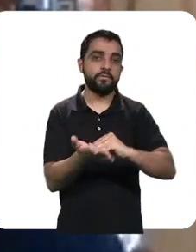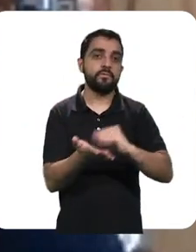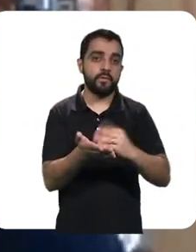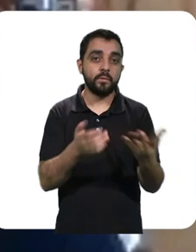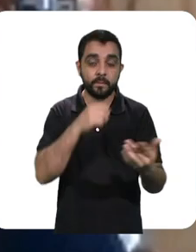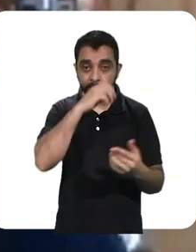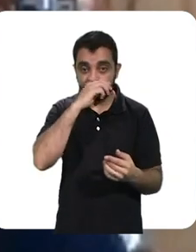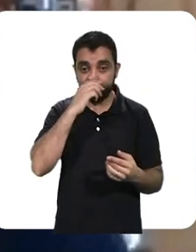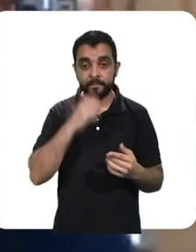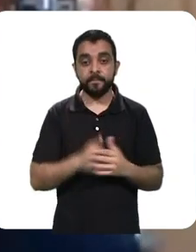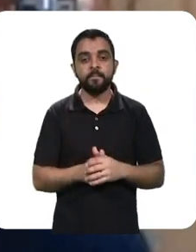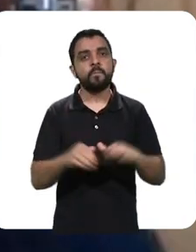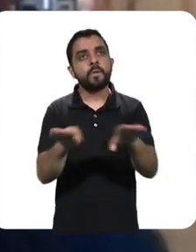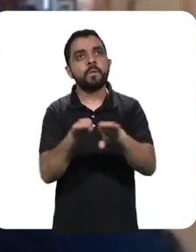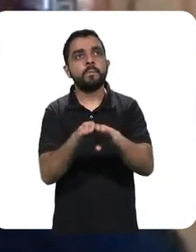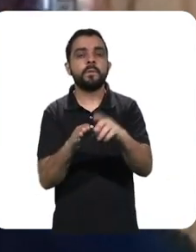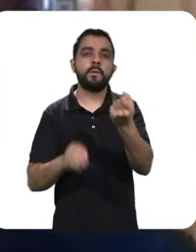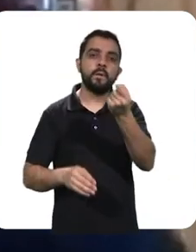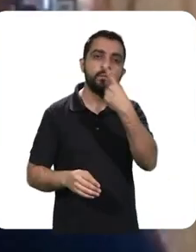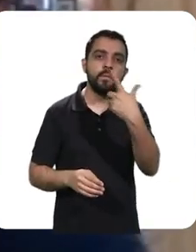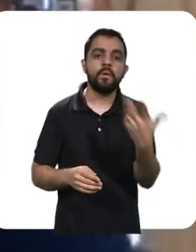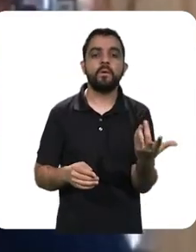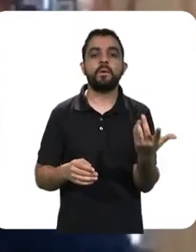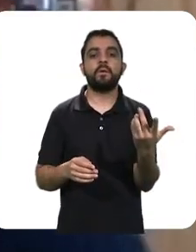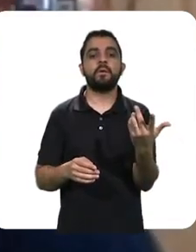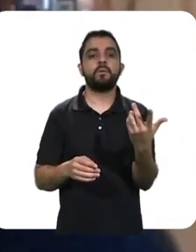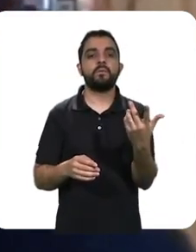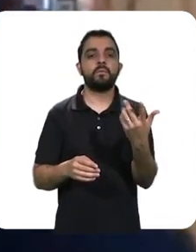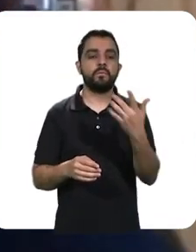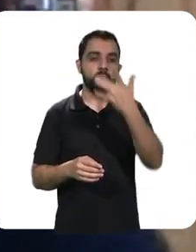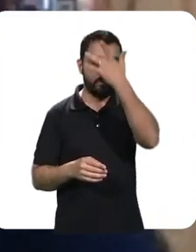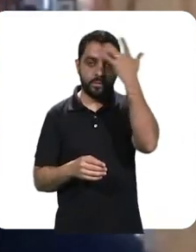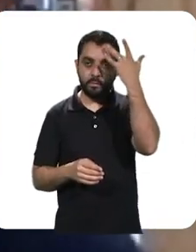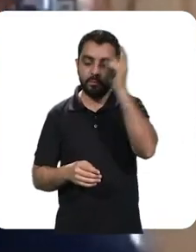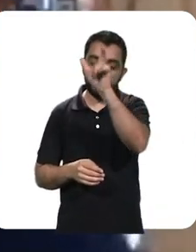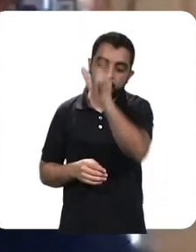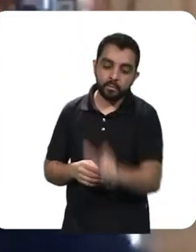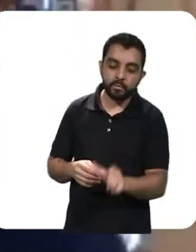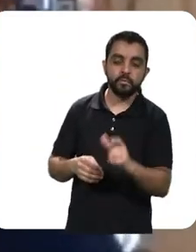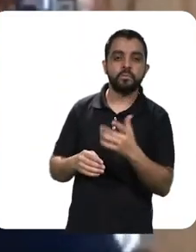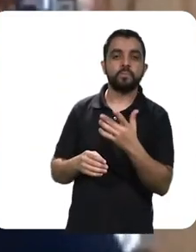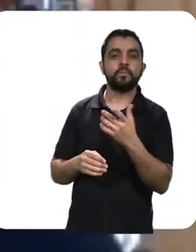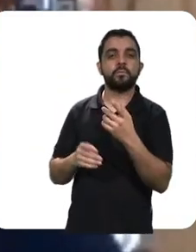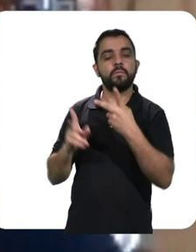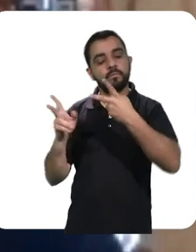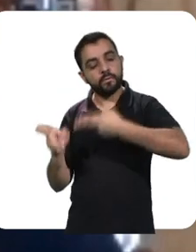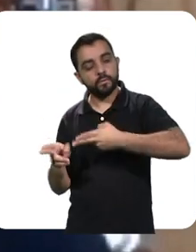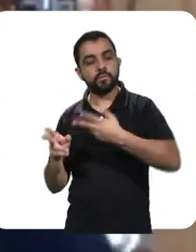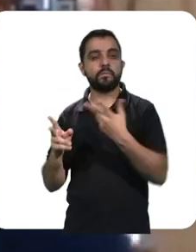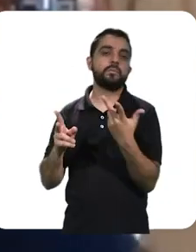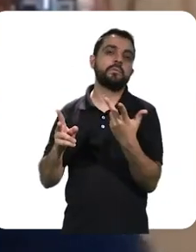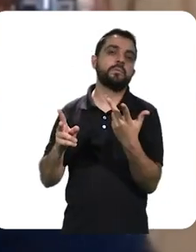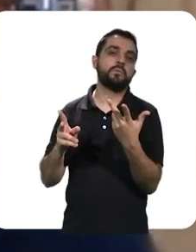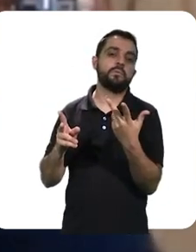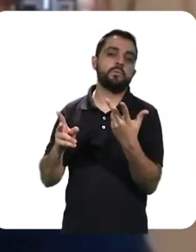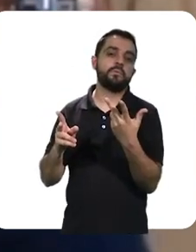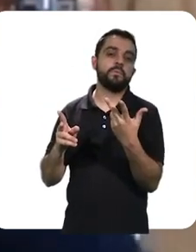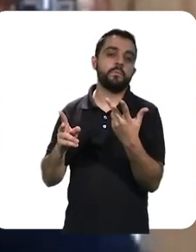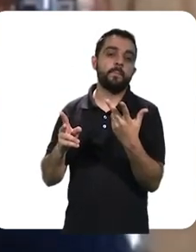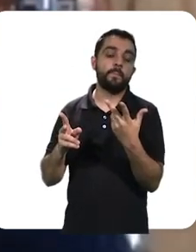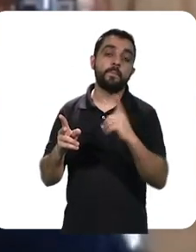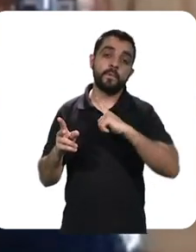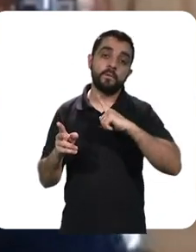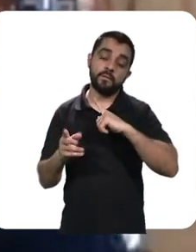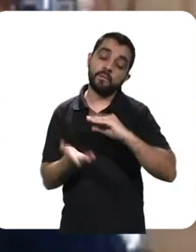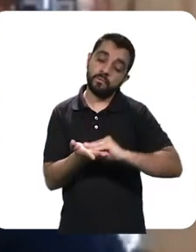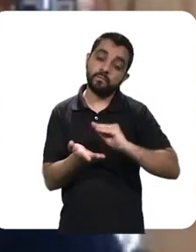né? Medicamentos para sedar o paciente, para manter ele sob ventilação mecânica. Então, talvez a gente